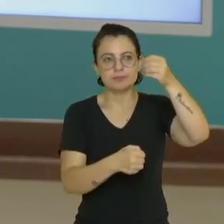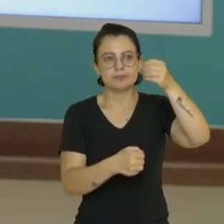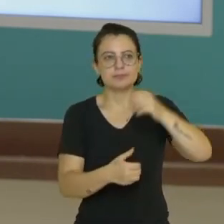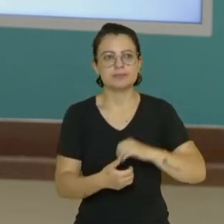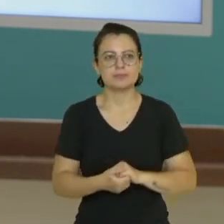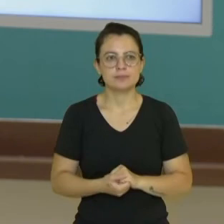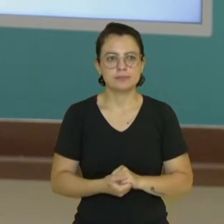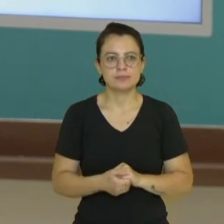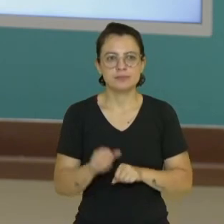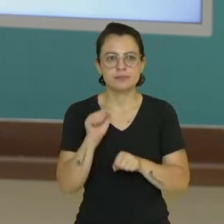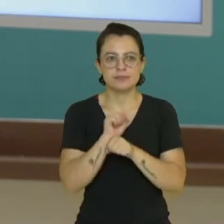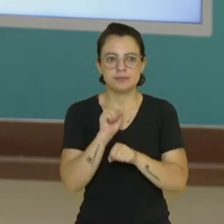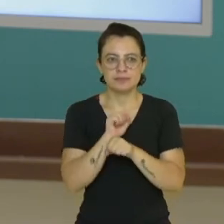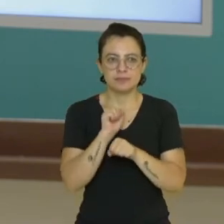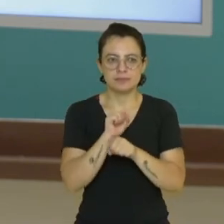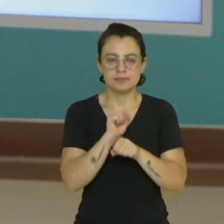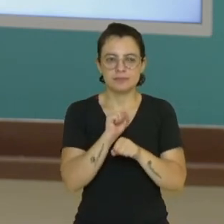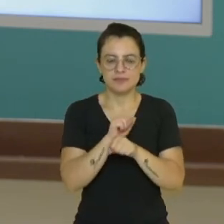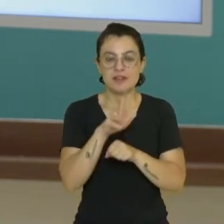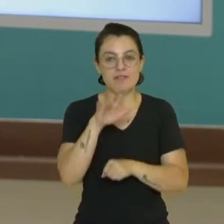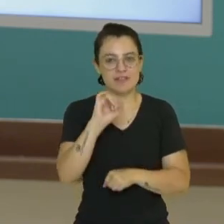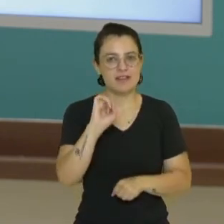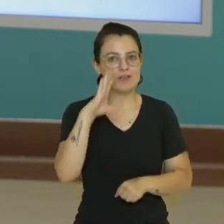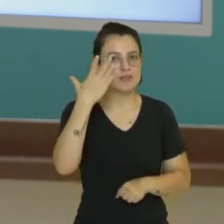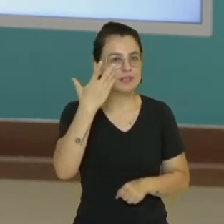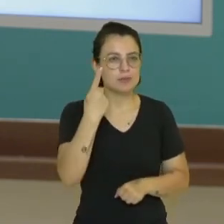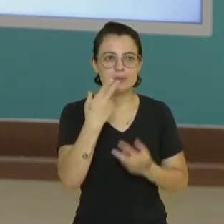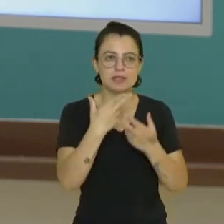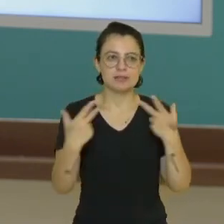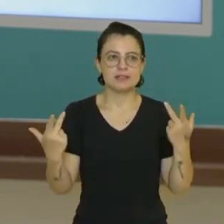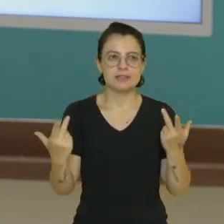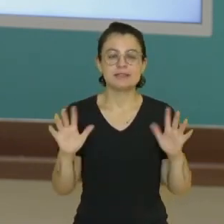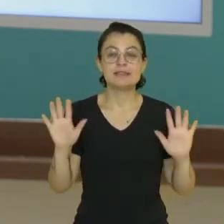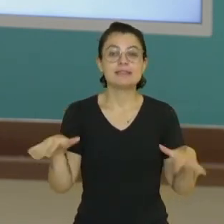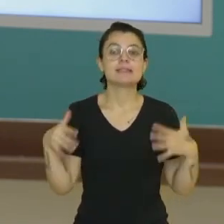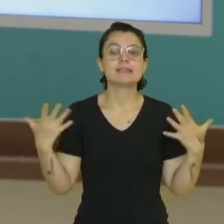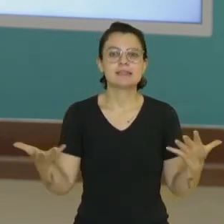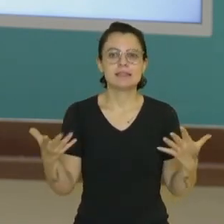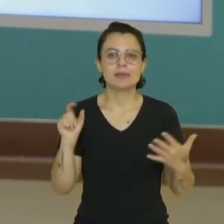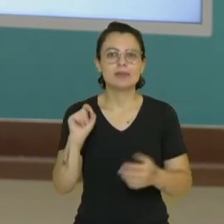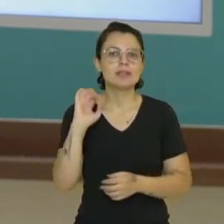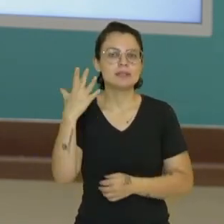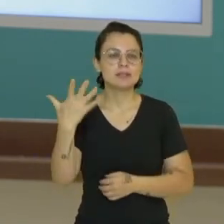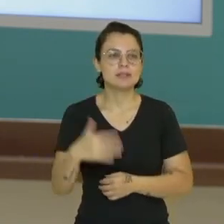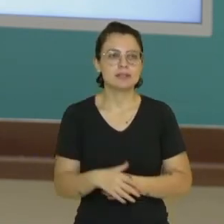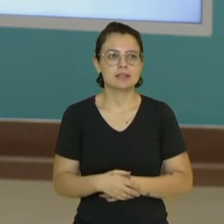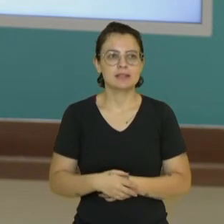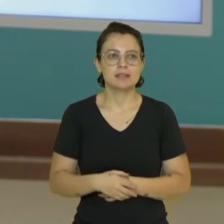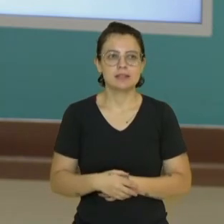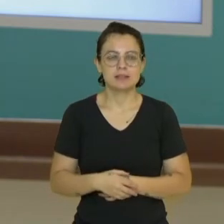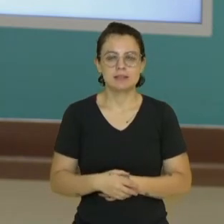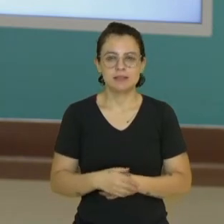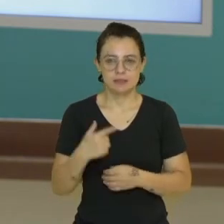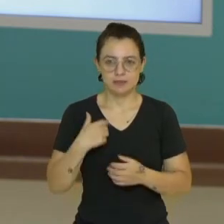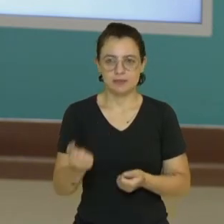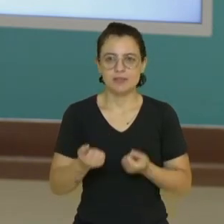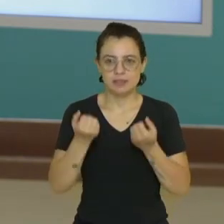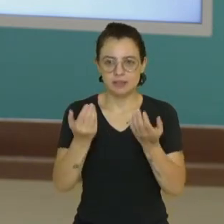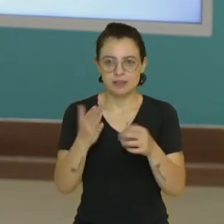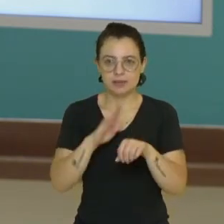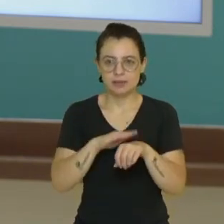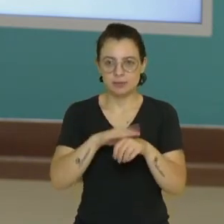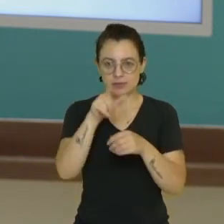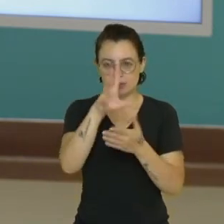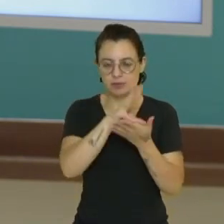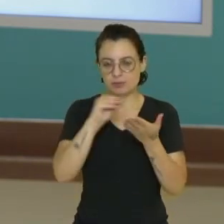Espere alguns minutos e vai acontecer alguma coisa. O que será que vai acontecer? Eu vou dar um tempinho para você